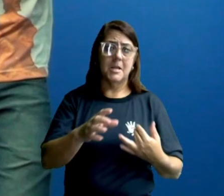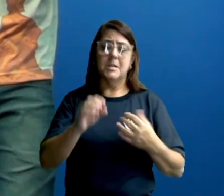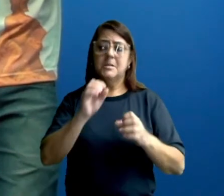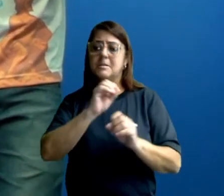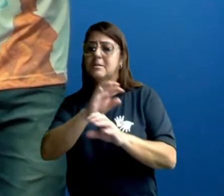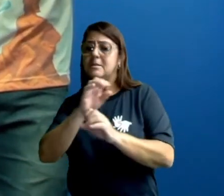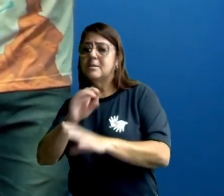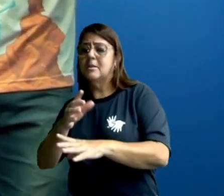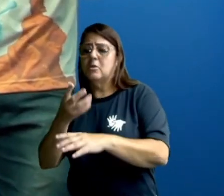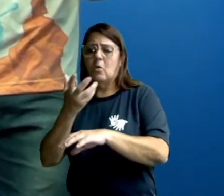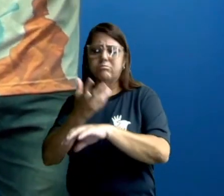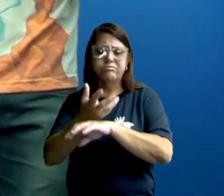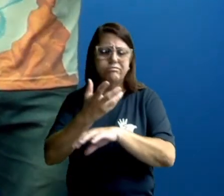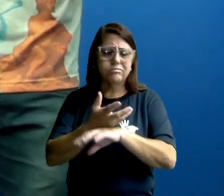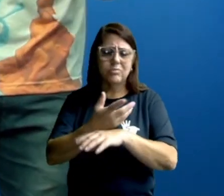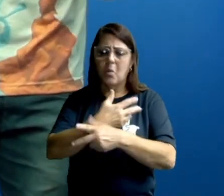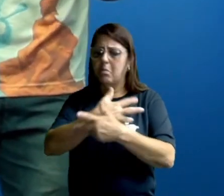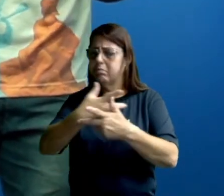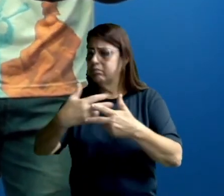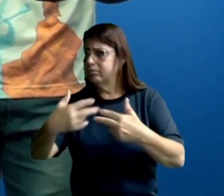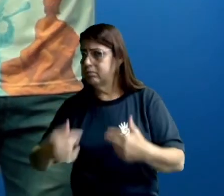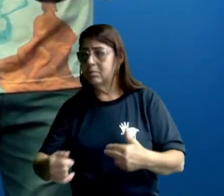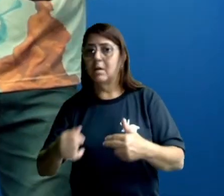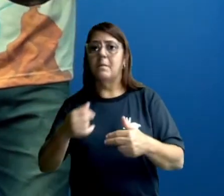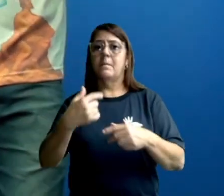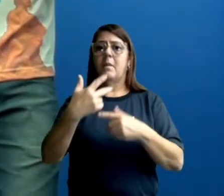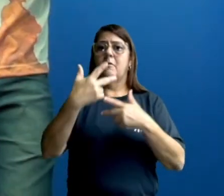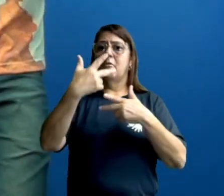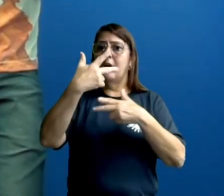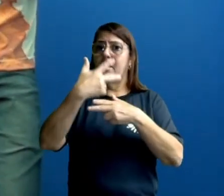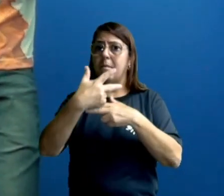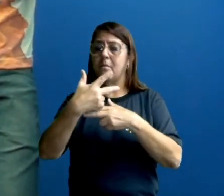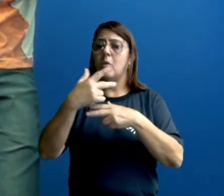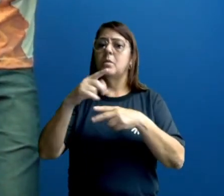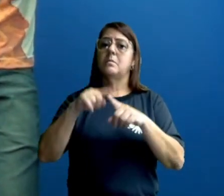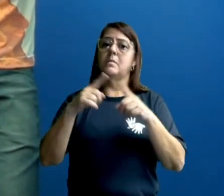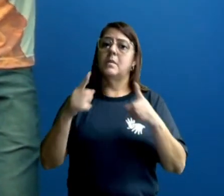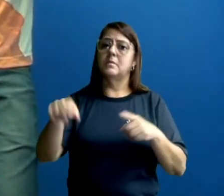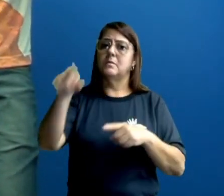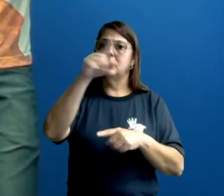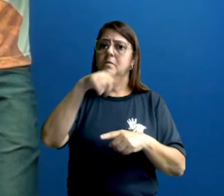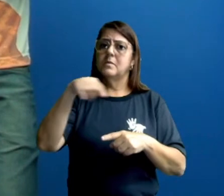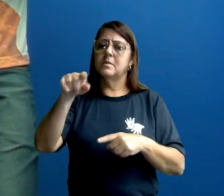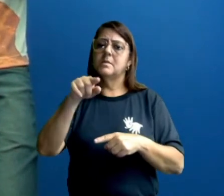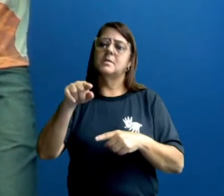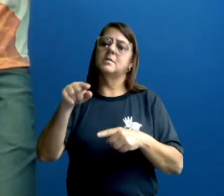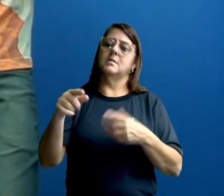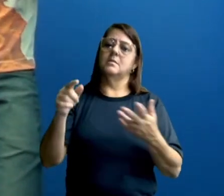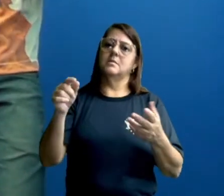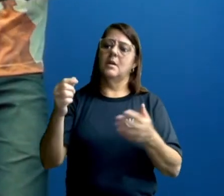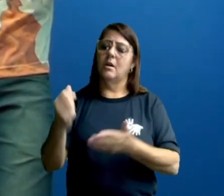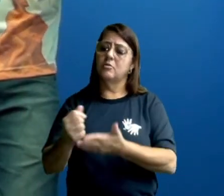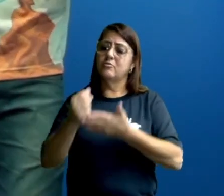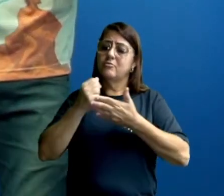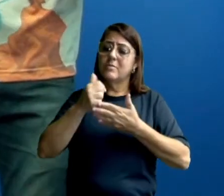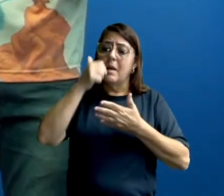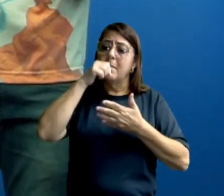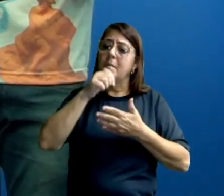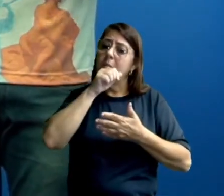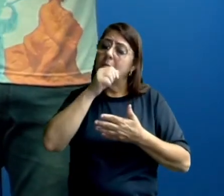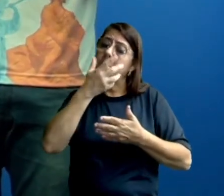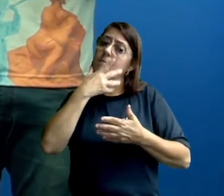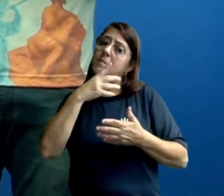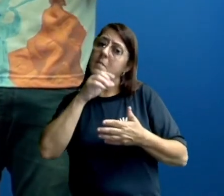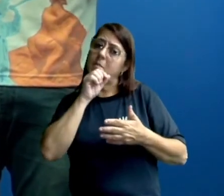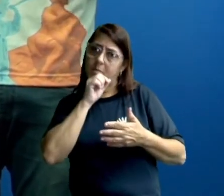passou para você, tá certo? De forma remota, tá certo? Vocês chamar a mamãe, chamar o papai para ajudar a fazer essa